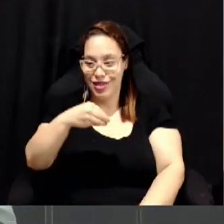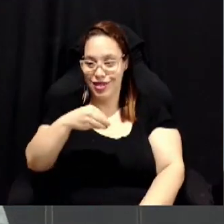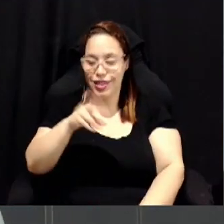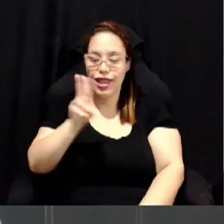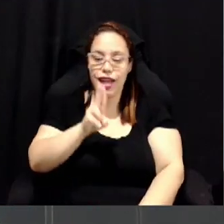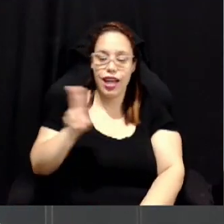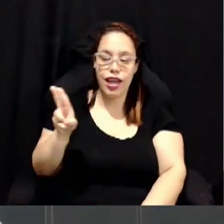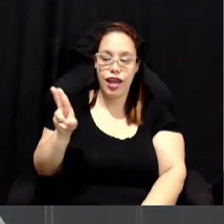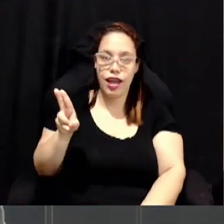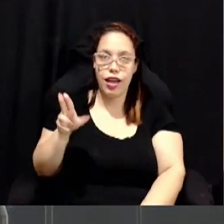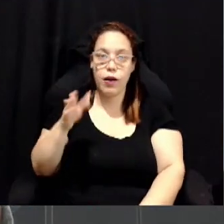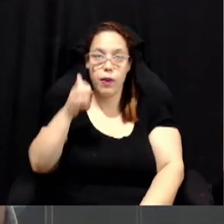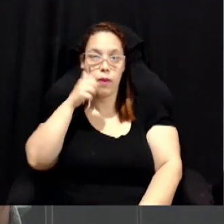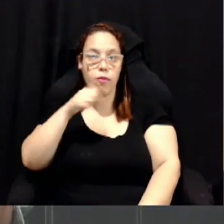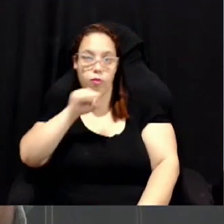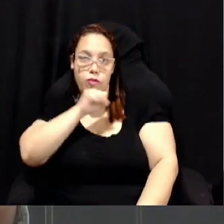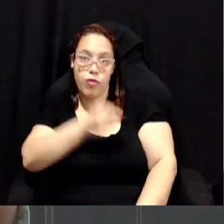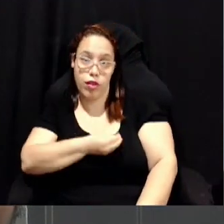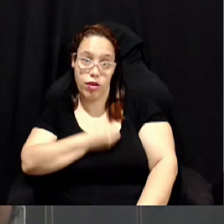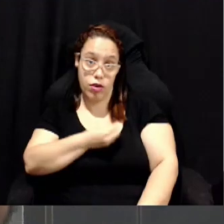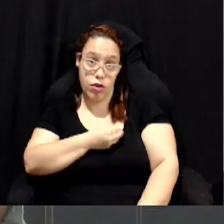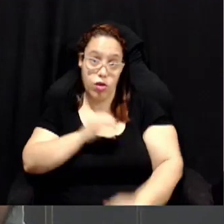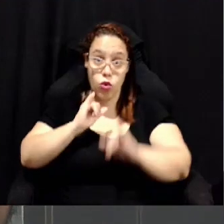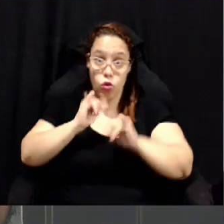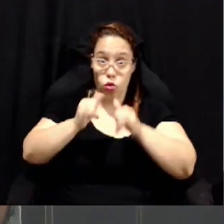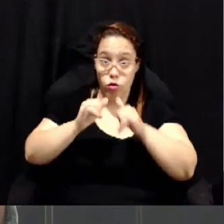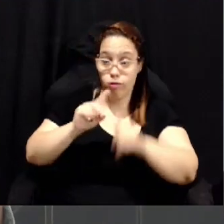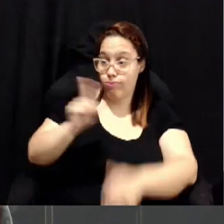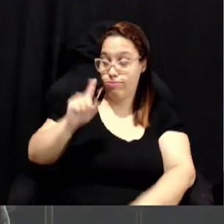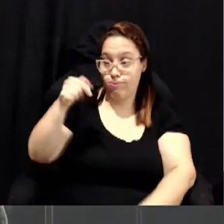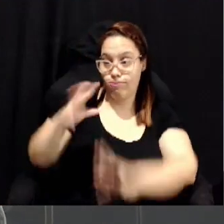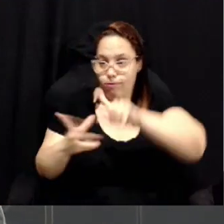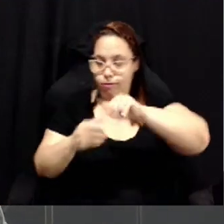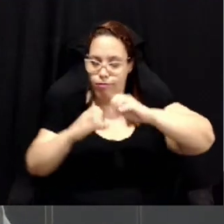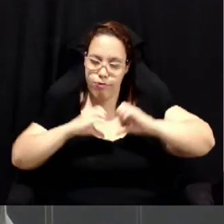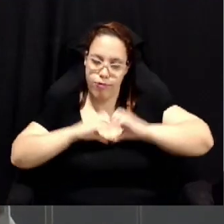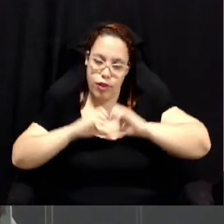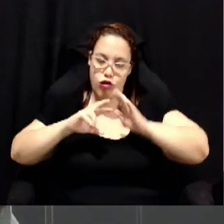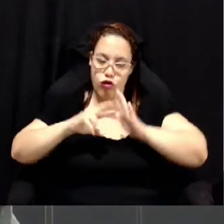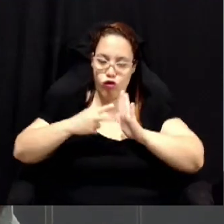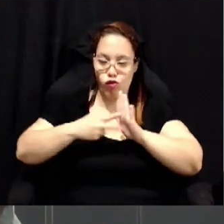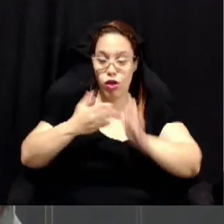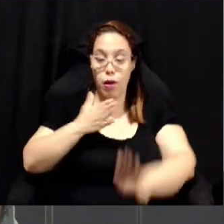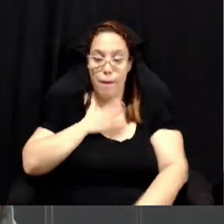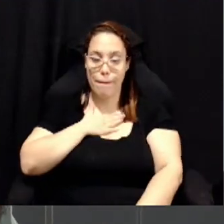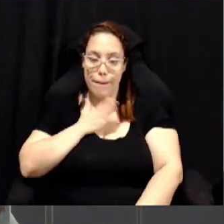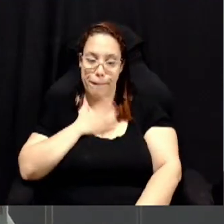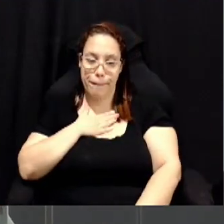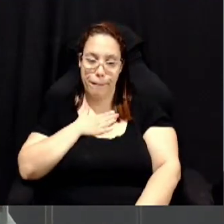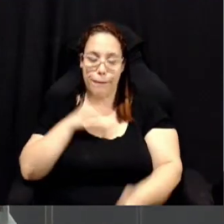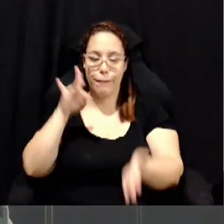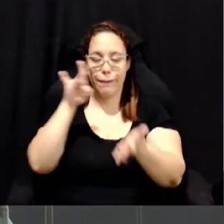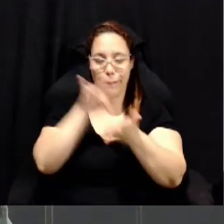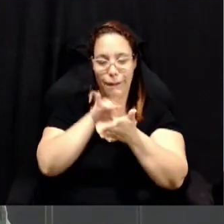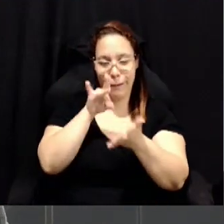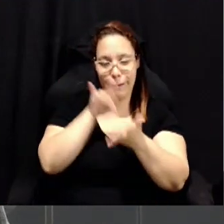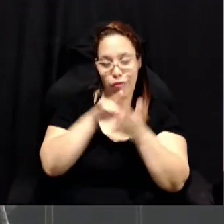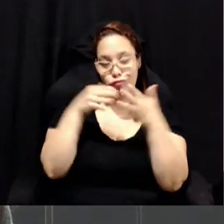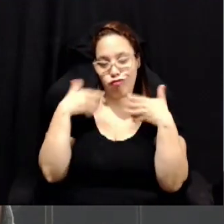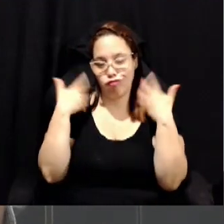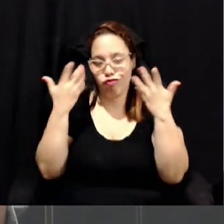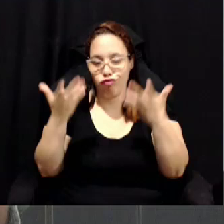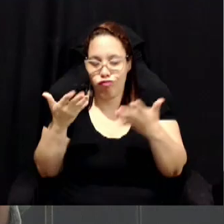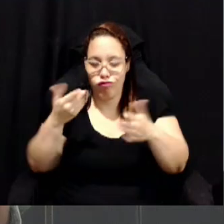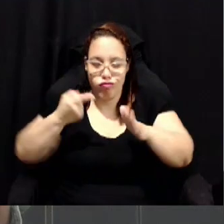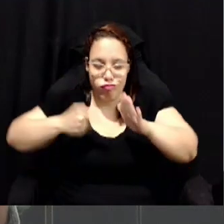minha mãe vive dizendo que não existe nesse mundo amor mais sincero que o meu, verdadeiro, inocente e profundo.